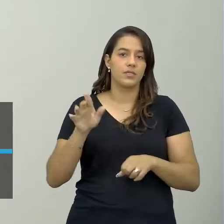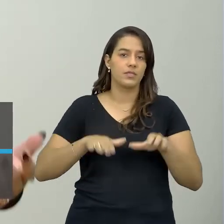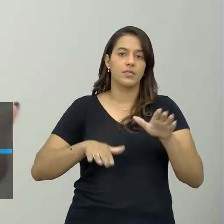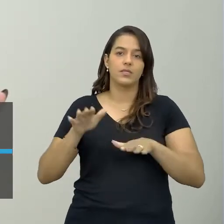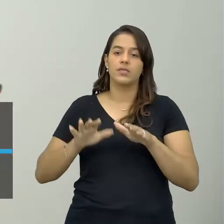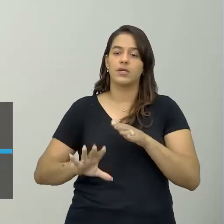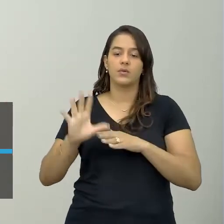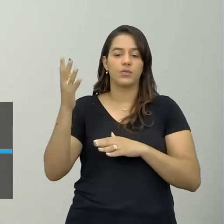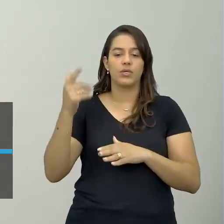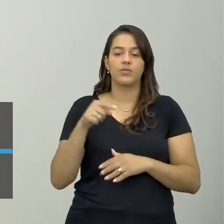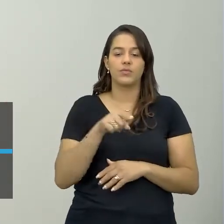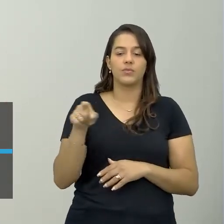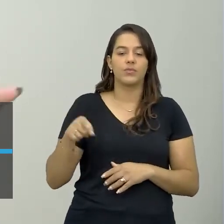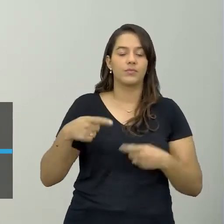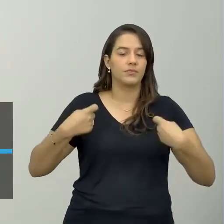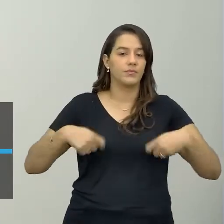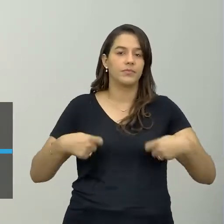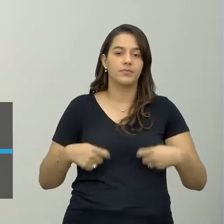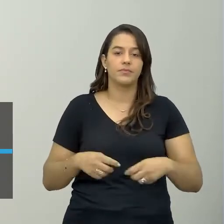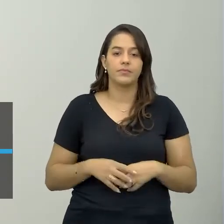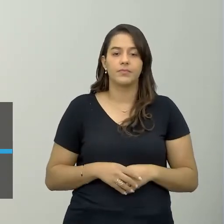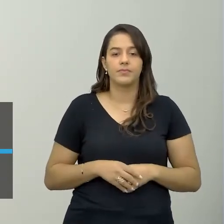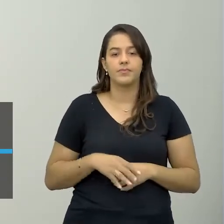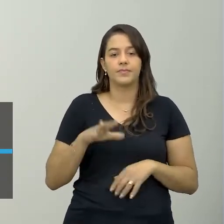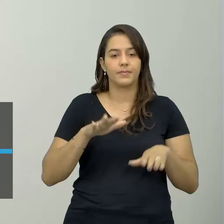E aí estamos aí, ó, pensando em, por exemplo,